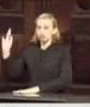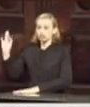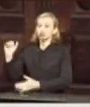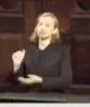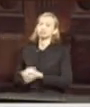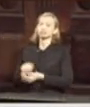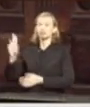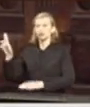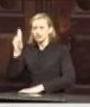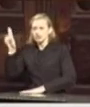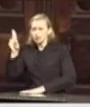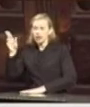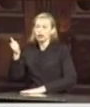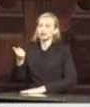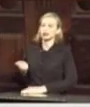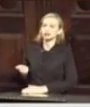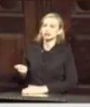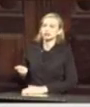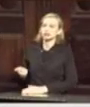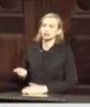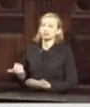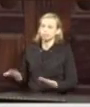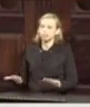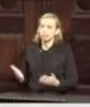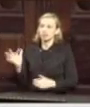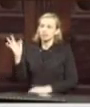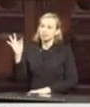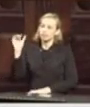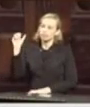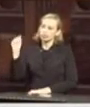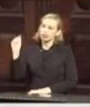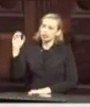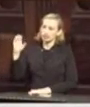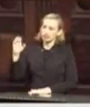FAETEC, que tem adolescentes em idade escolar,